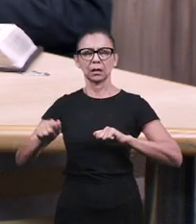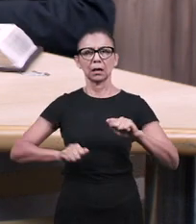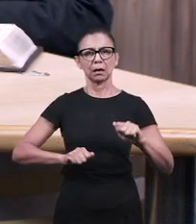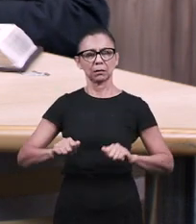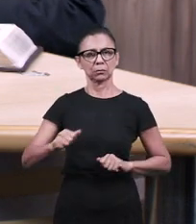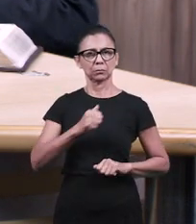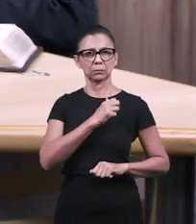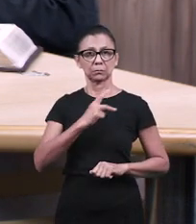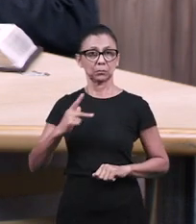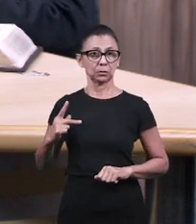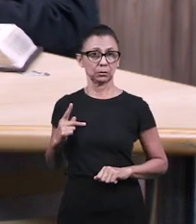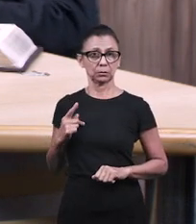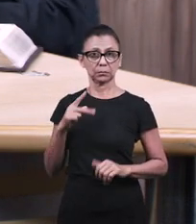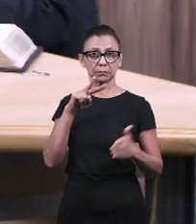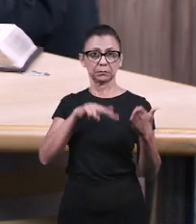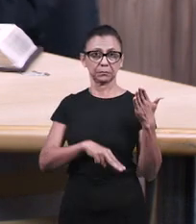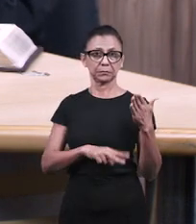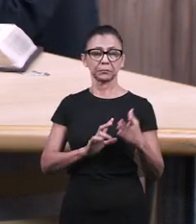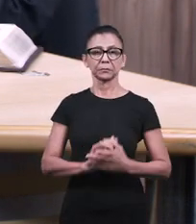está em Atos dos Apóstolos.